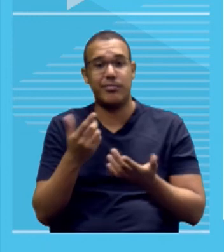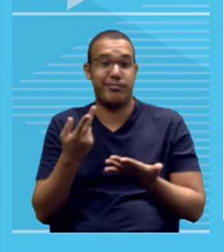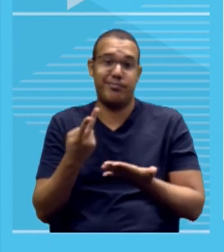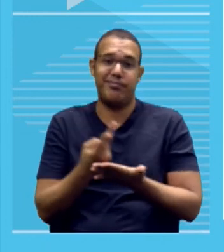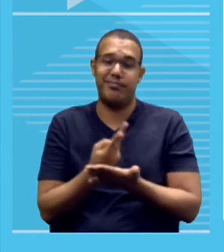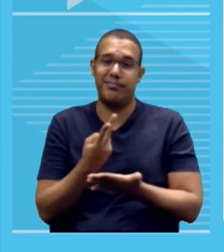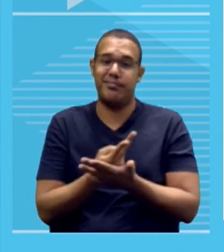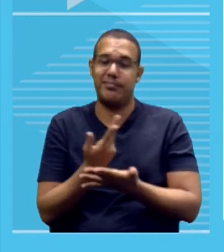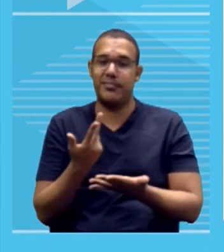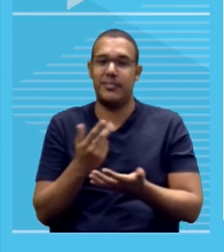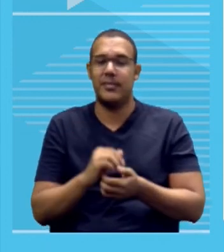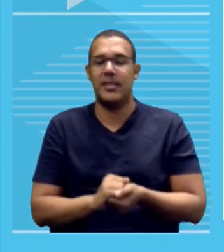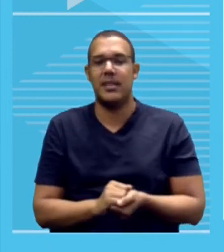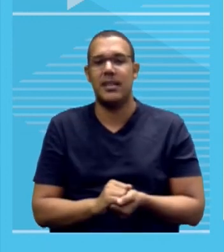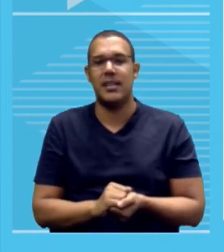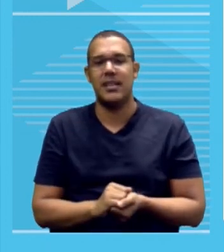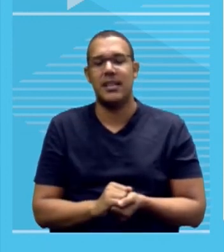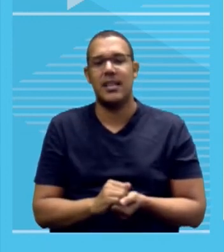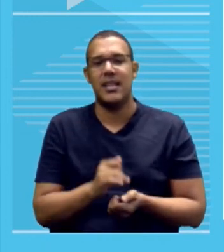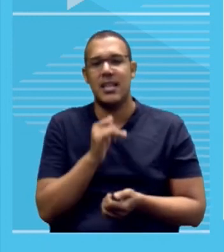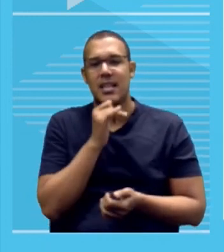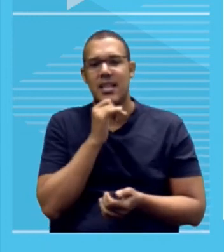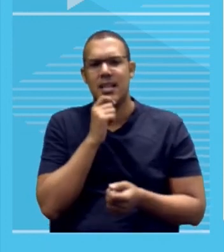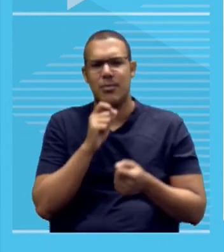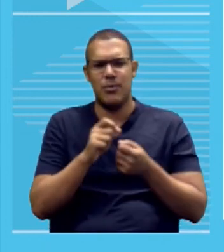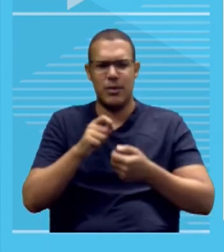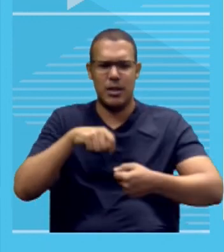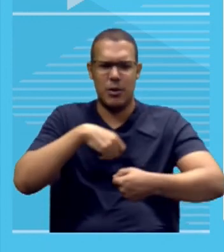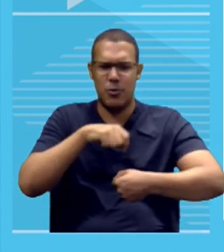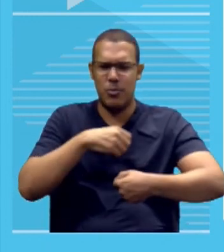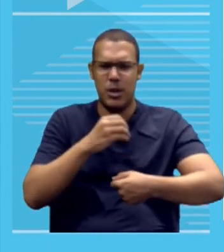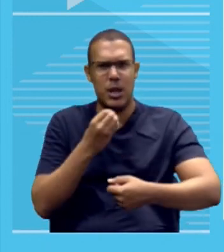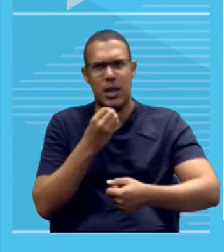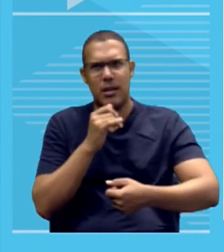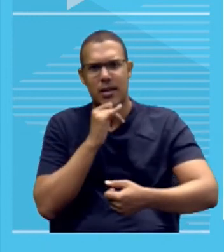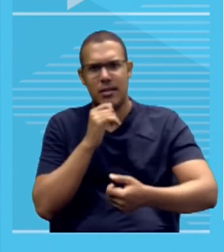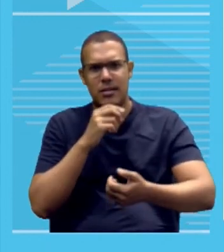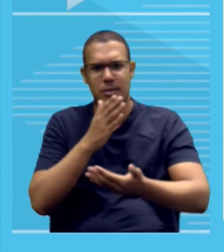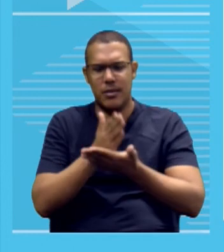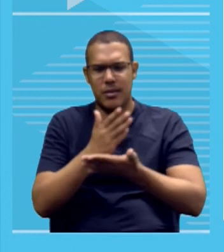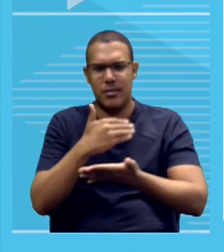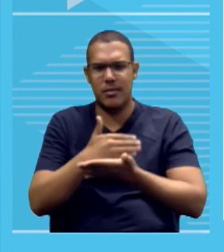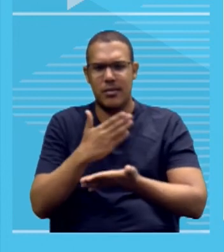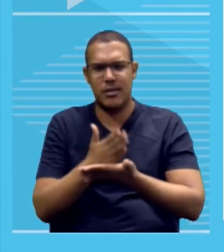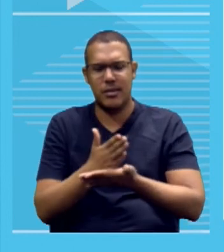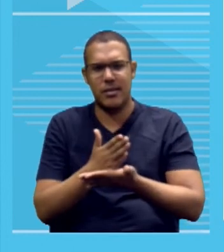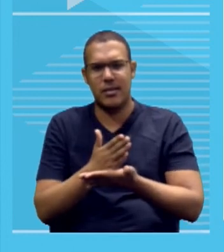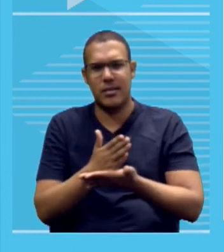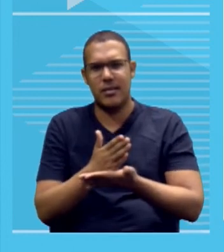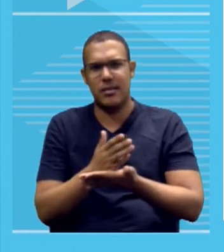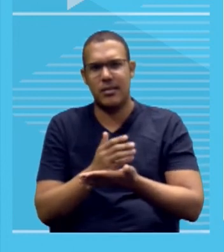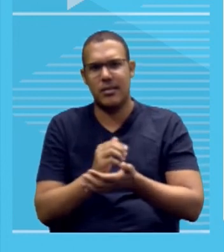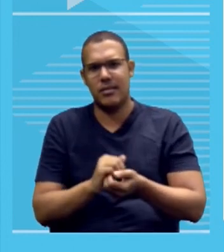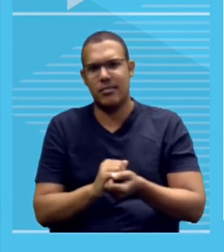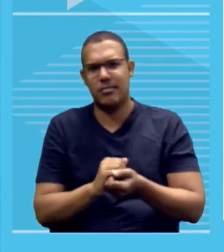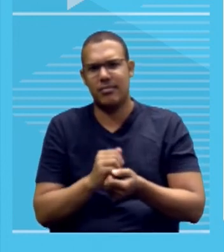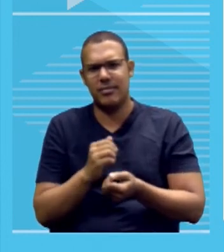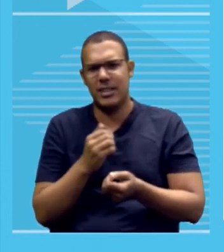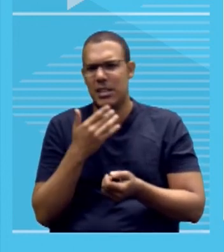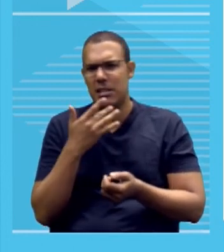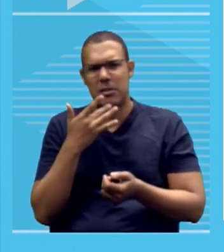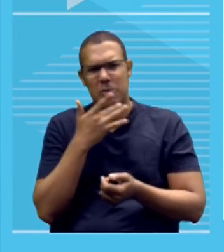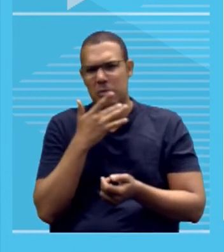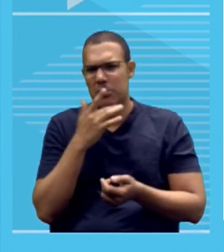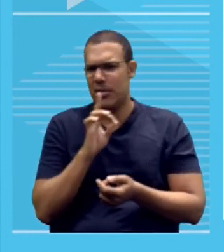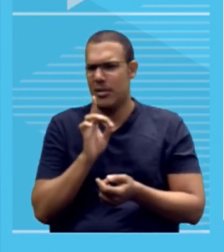né gente se você fez a sua comida fez o bolo fez aqui a receita do macarrão e não deu certo